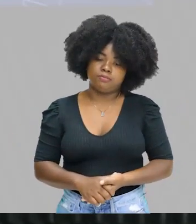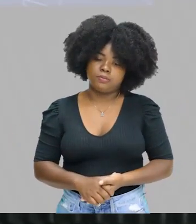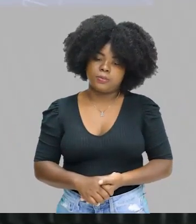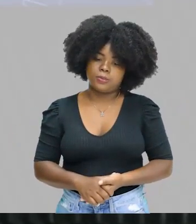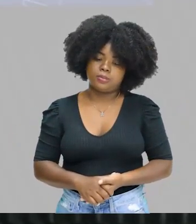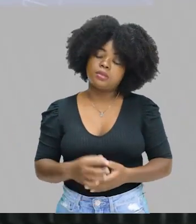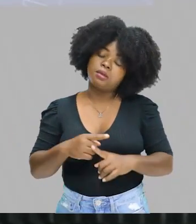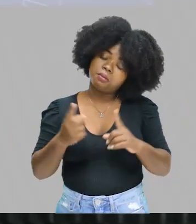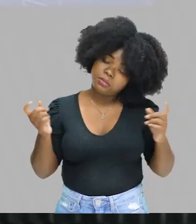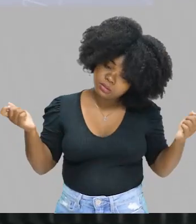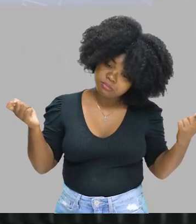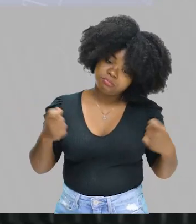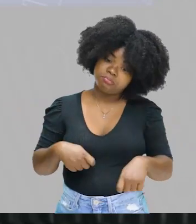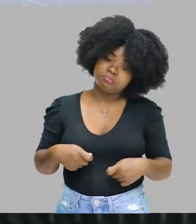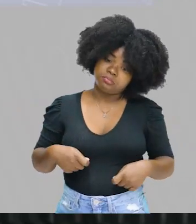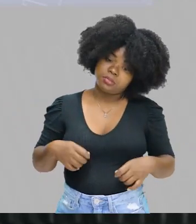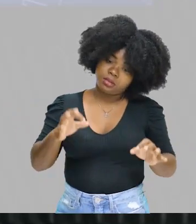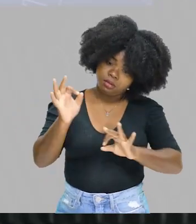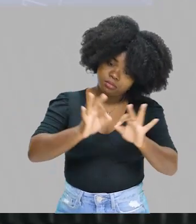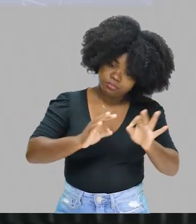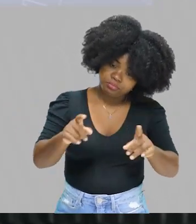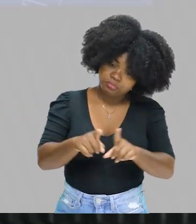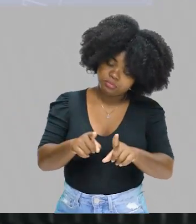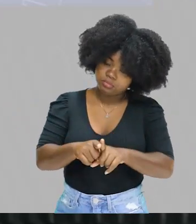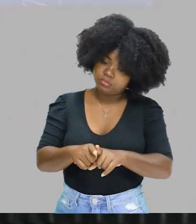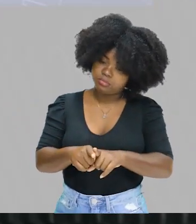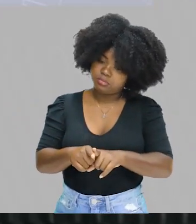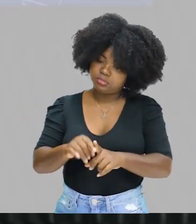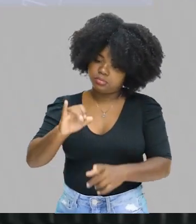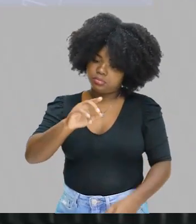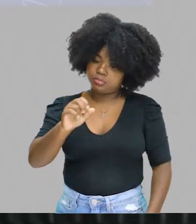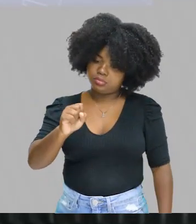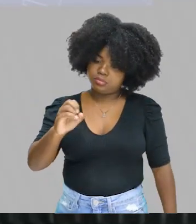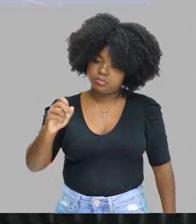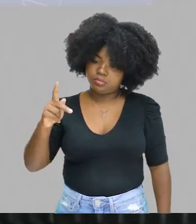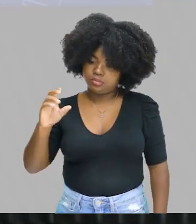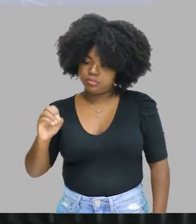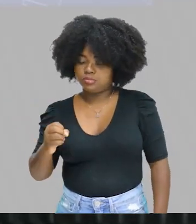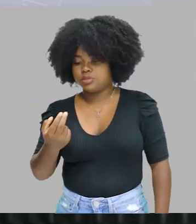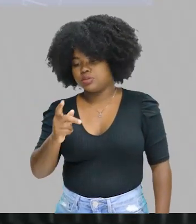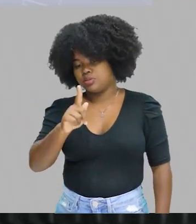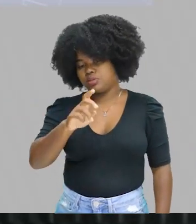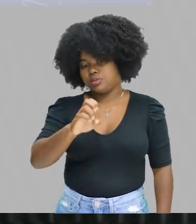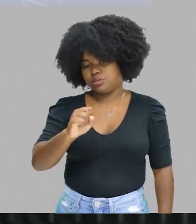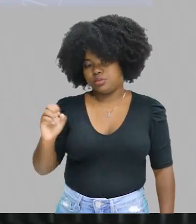pintar. Mas dá para fazer isso aqui também, tanto atualmente com isopor, né? Ou com gesso.